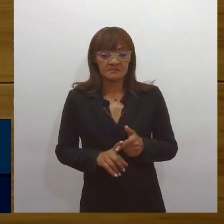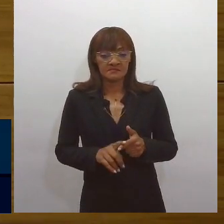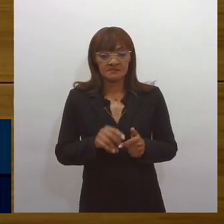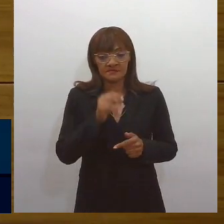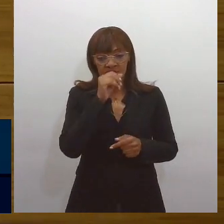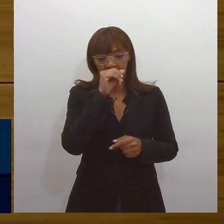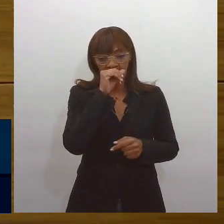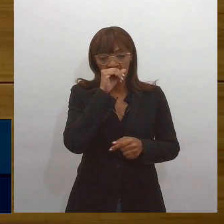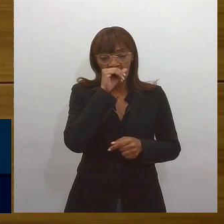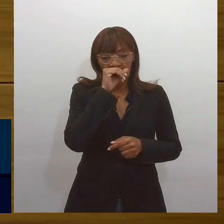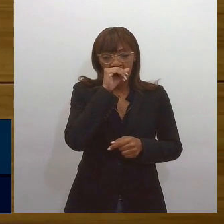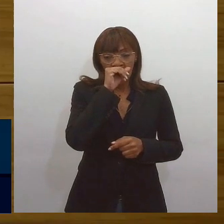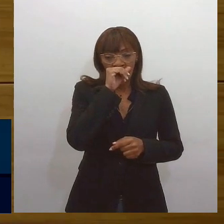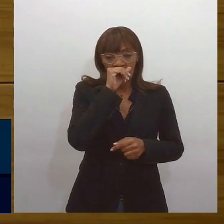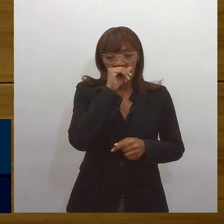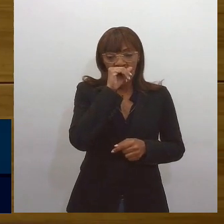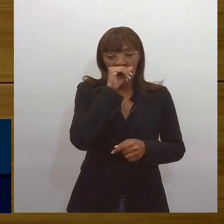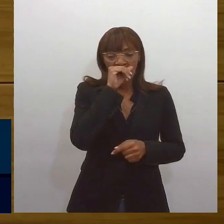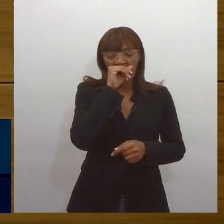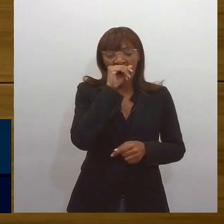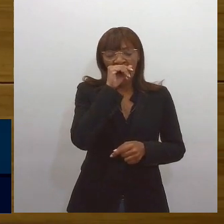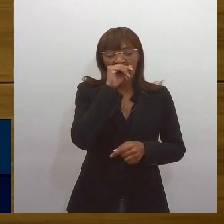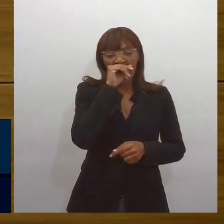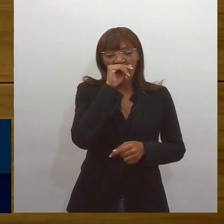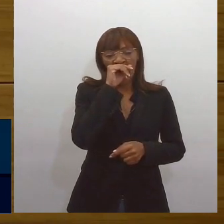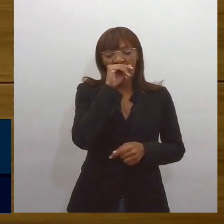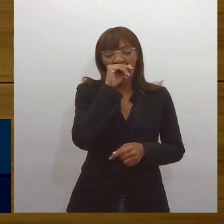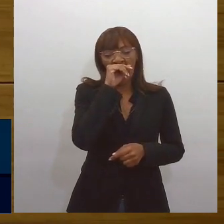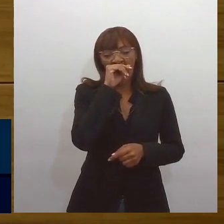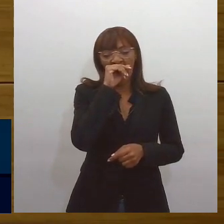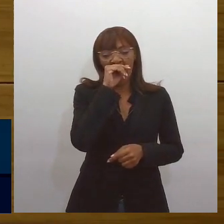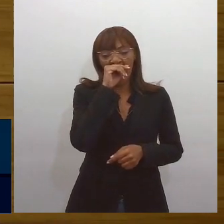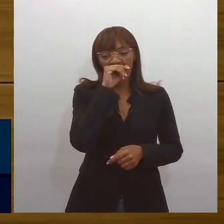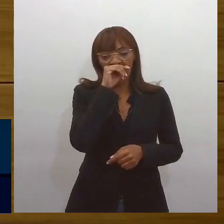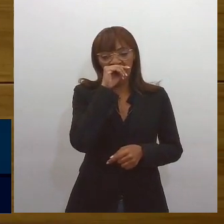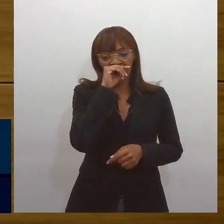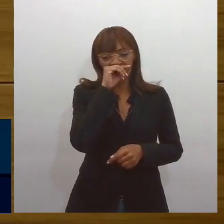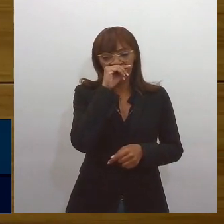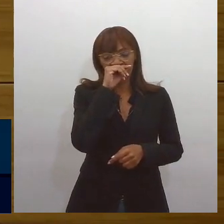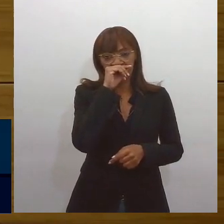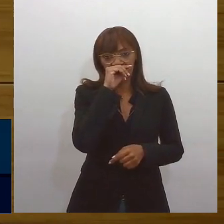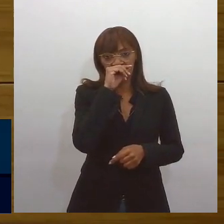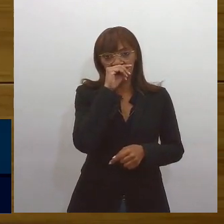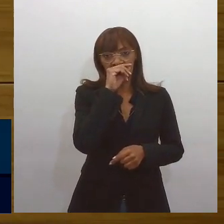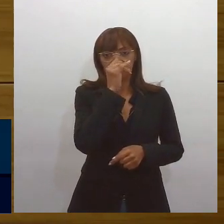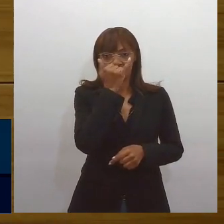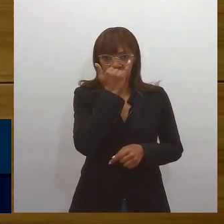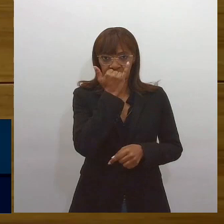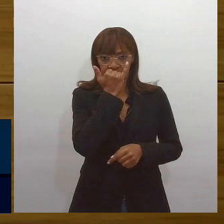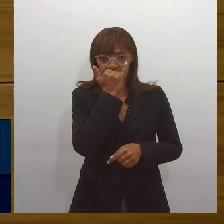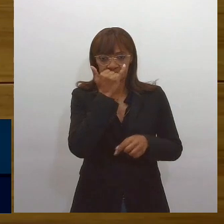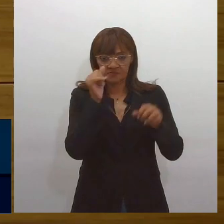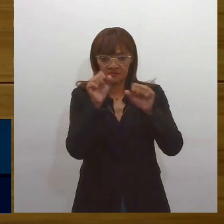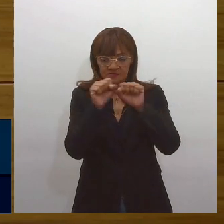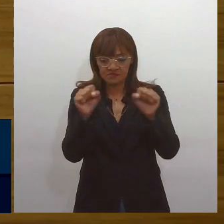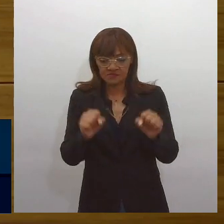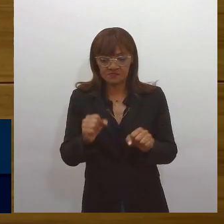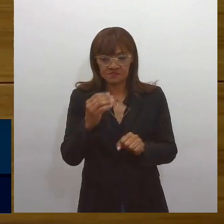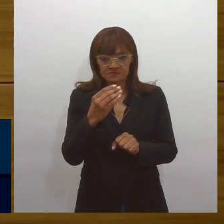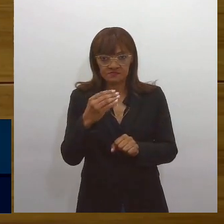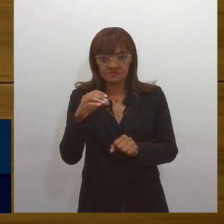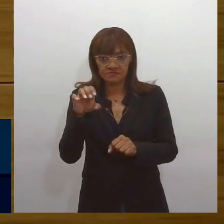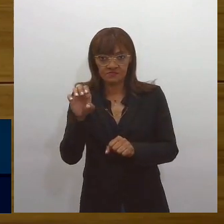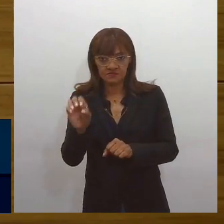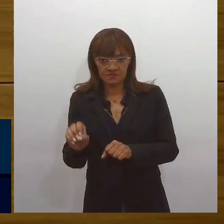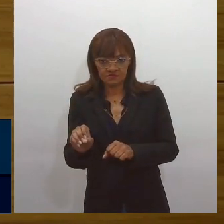a gente tem um sistema chamado sior que é é um sistema interno do denit que se comunica com a polícia rodoviária federal